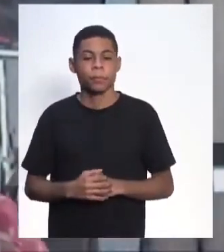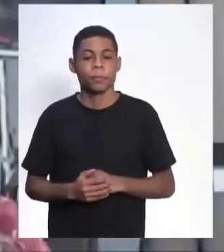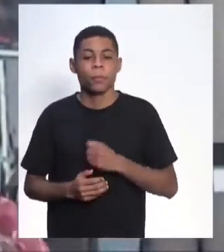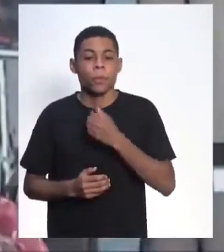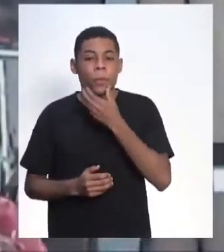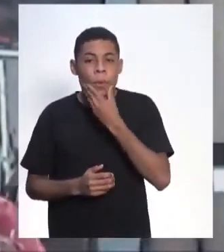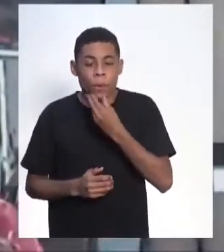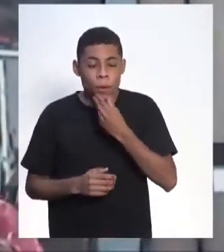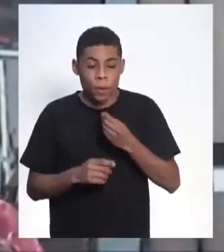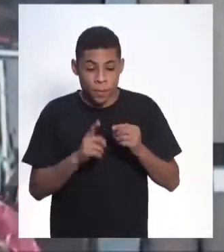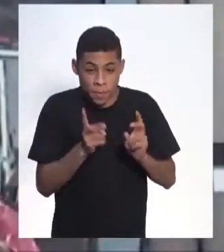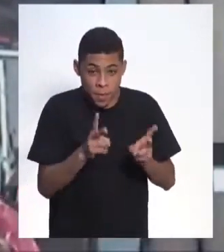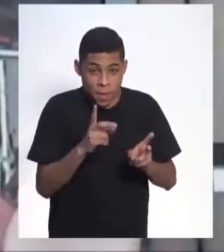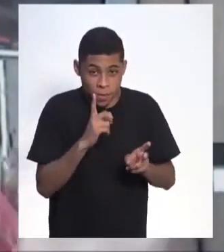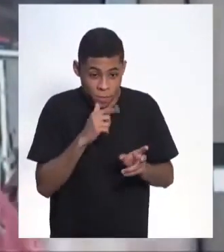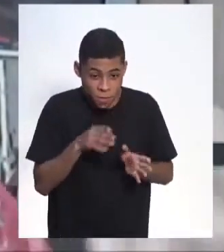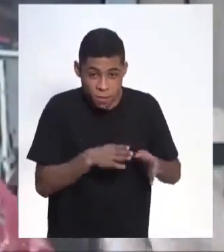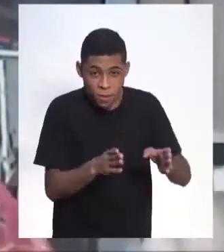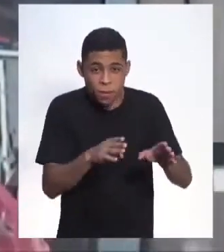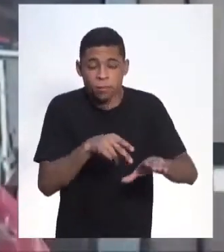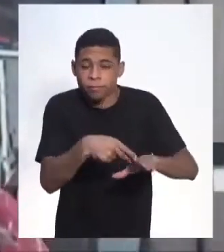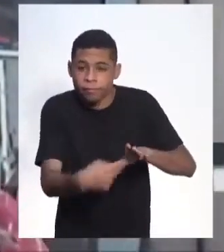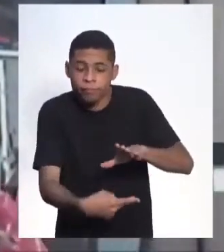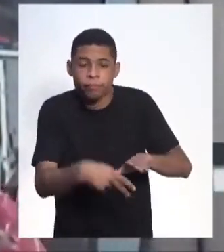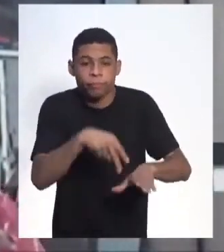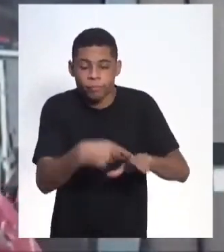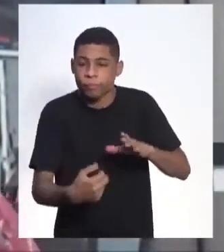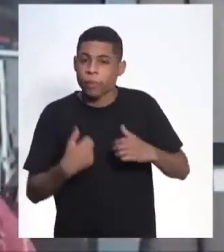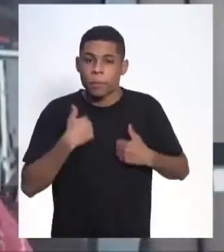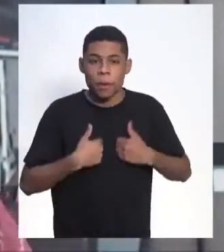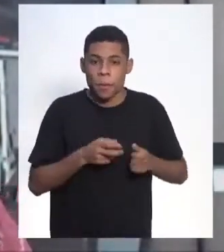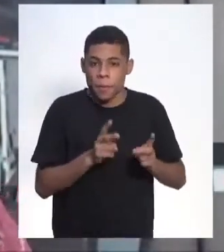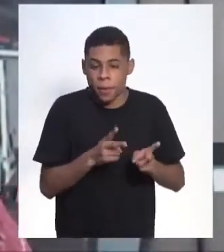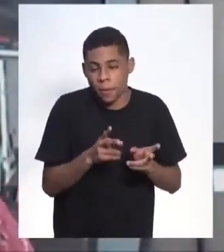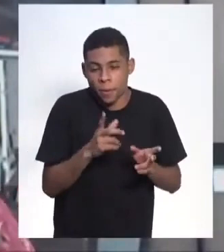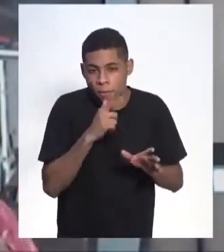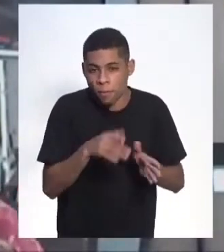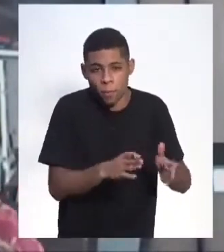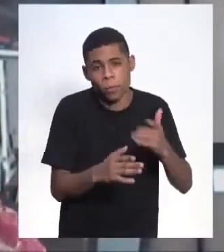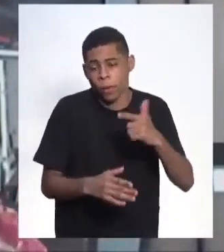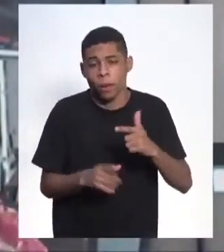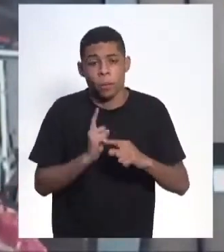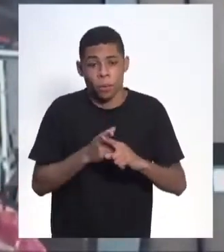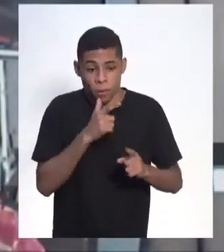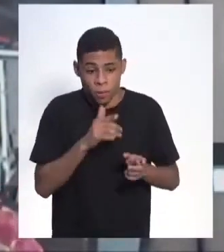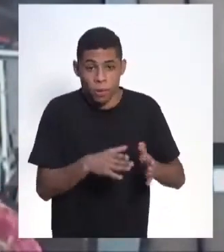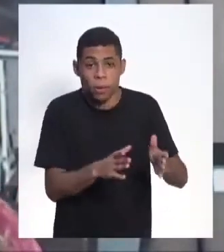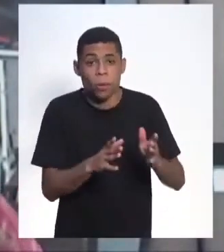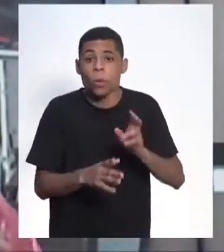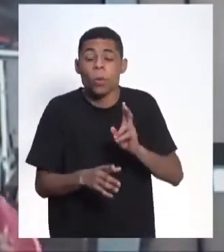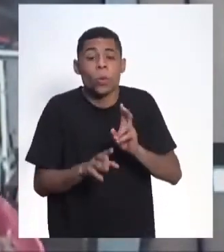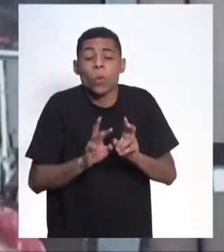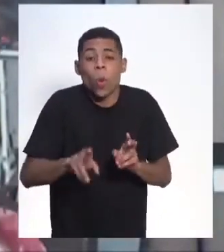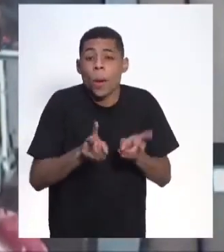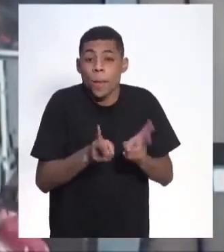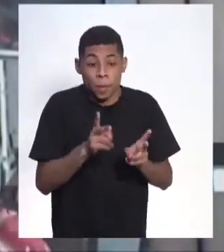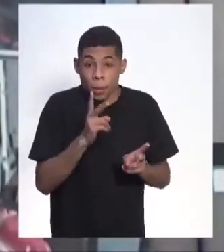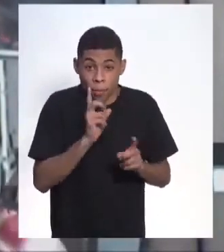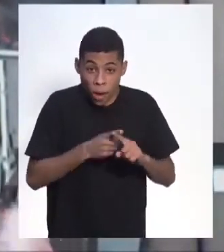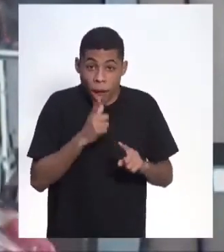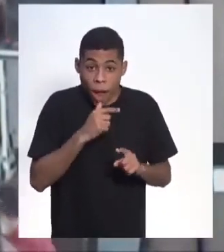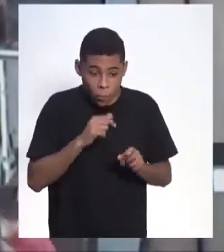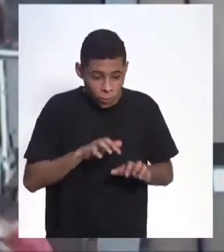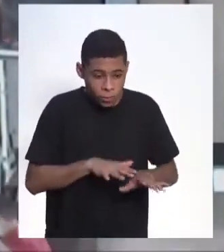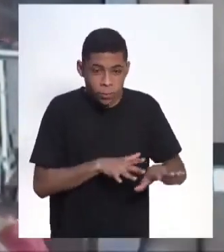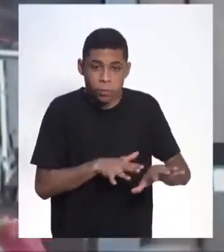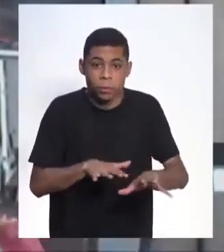se banha duas vezes no mesmo rio, uma mulher não se banha duas vezes no mesmo rio, porque o rio não será mais o mesmo, porque as águas